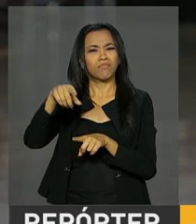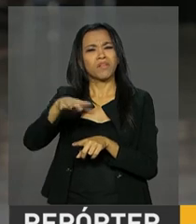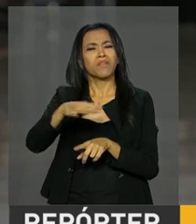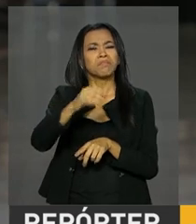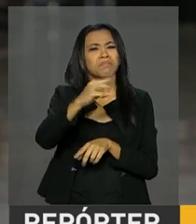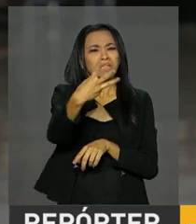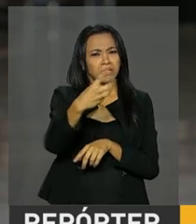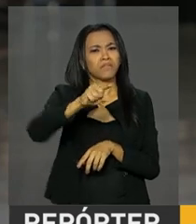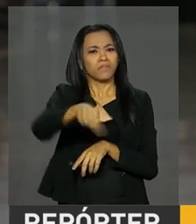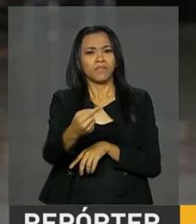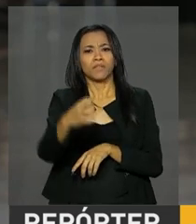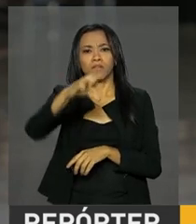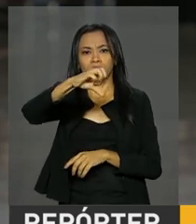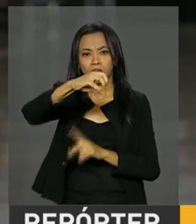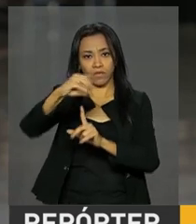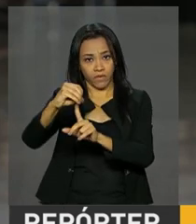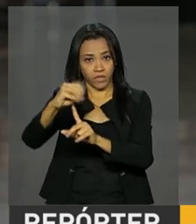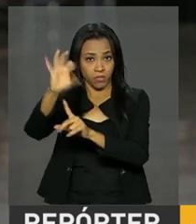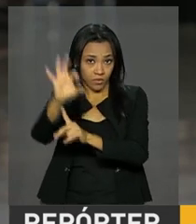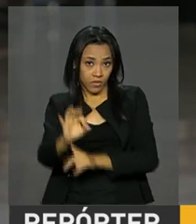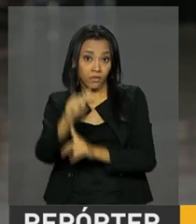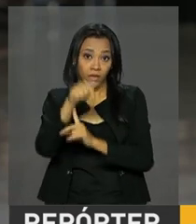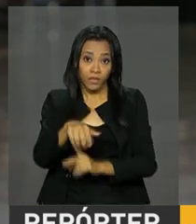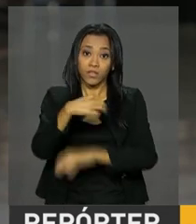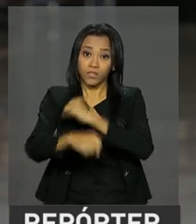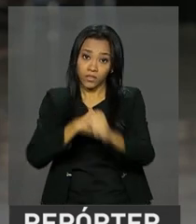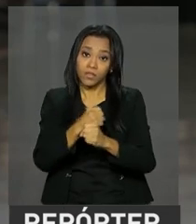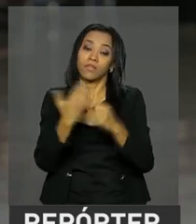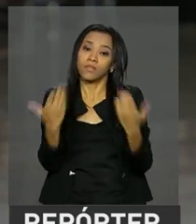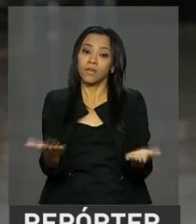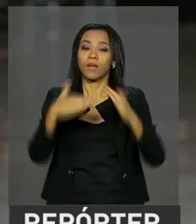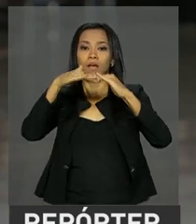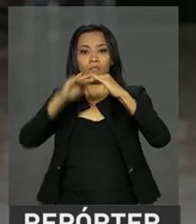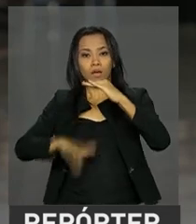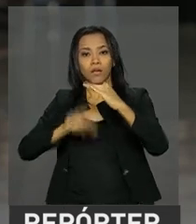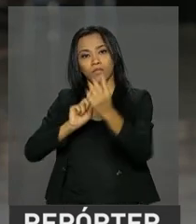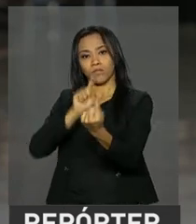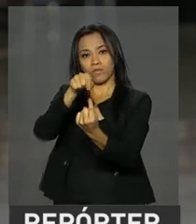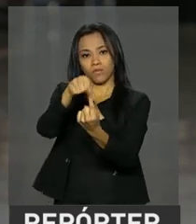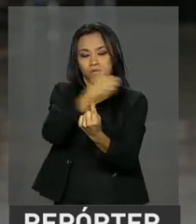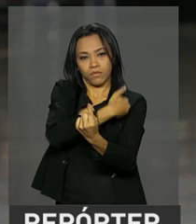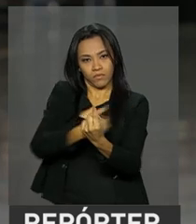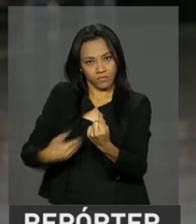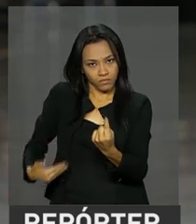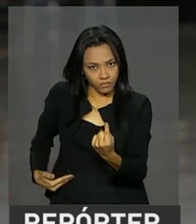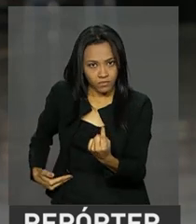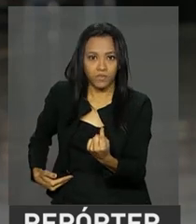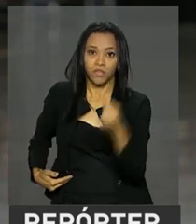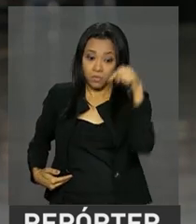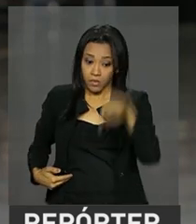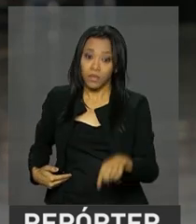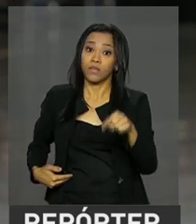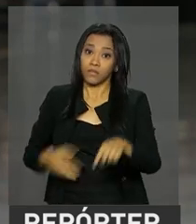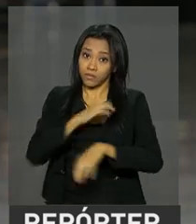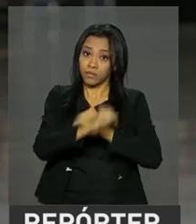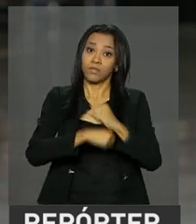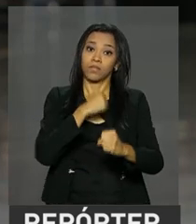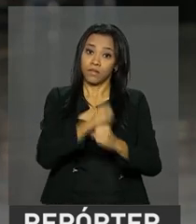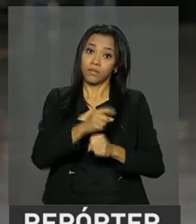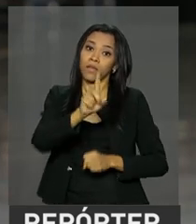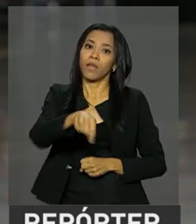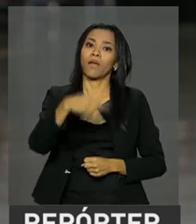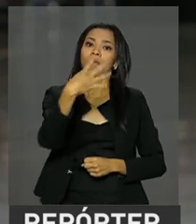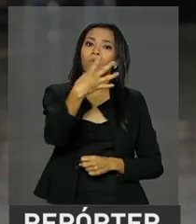em 3,90 este ano portanto abaixo do centro da meta de inflação prevista para esse ano pelo governo que é